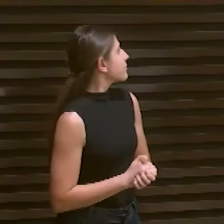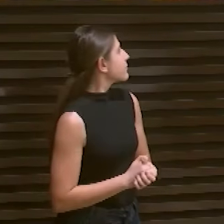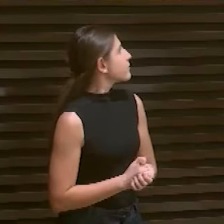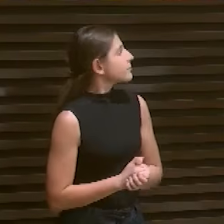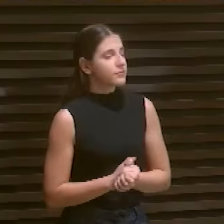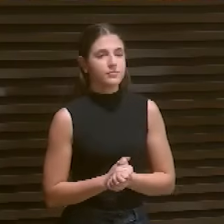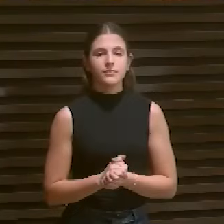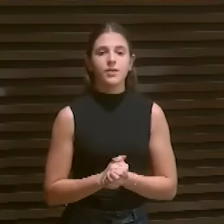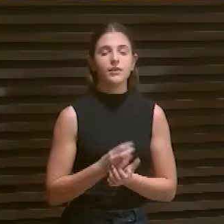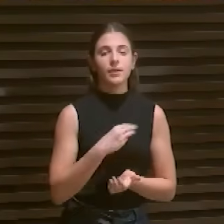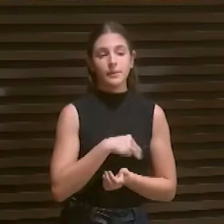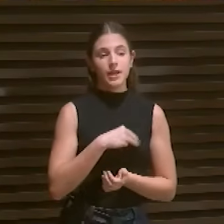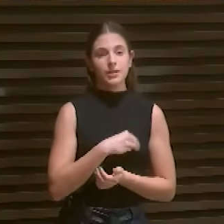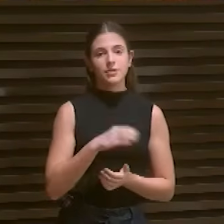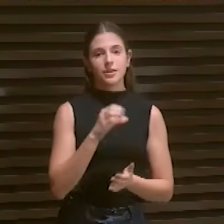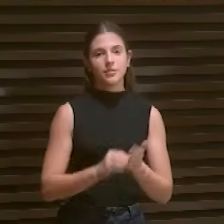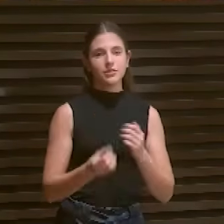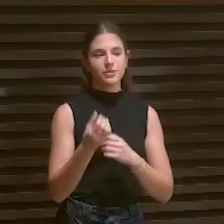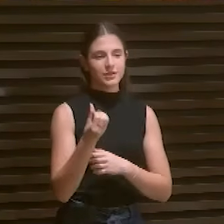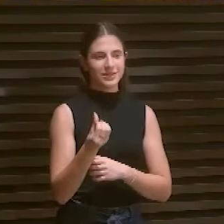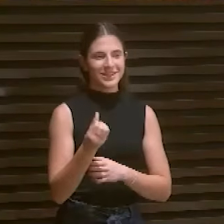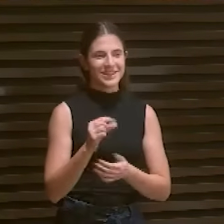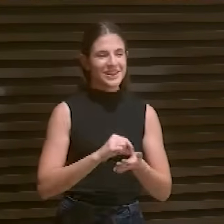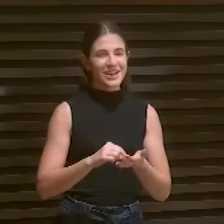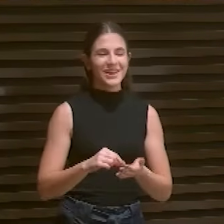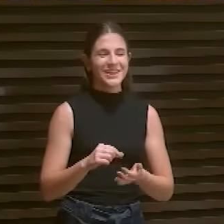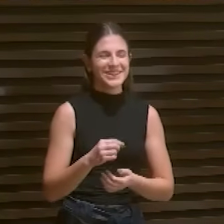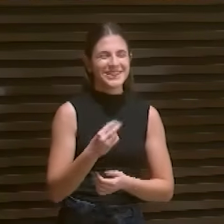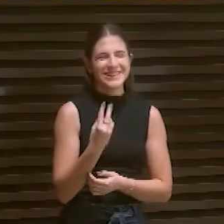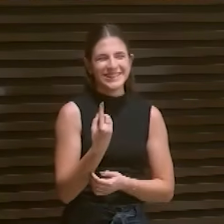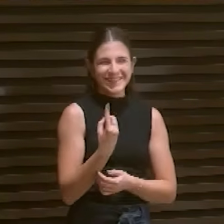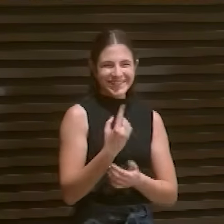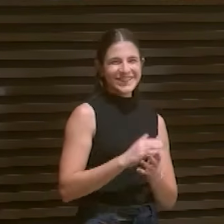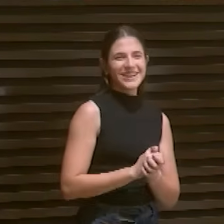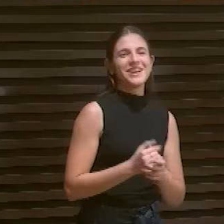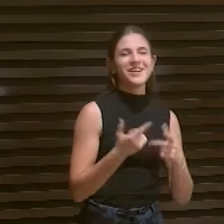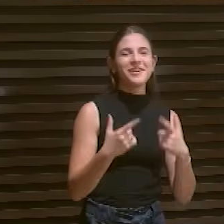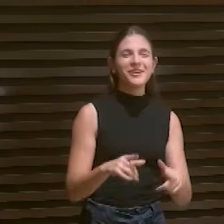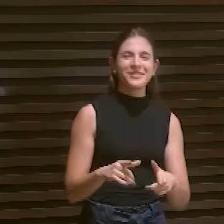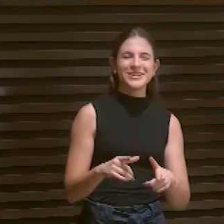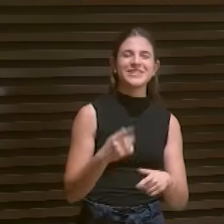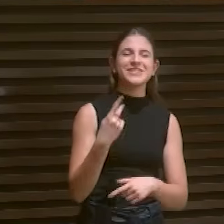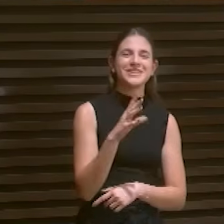Mateus 6, 21 vai te ajudar a responder esta pergunta: onde está o seu amor?